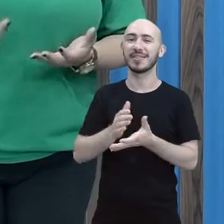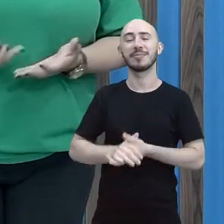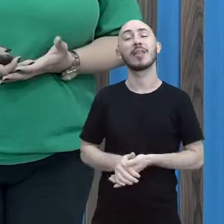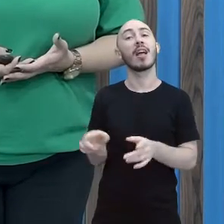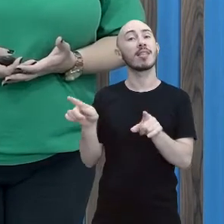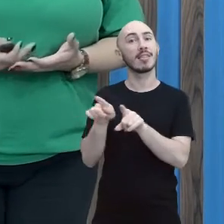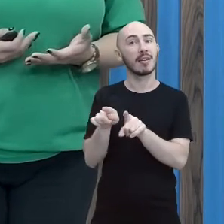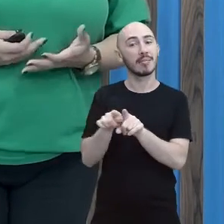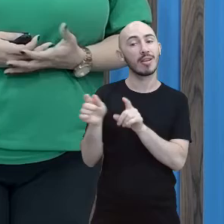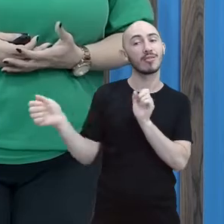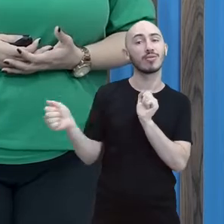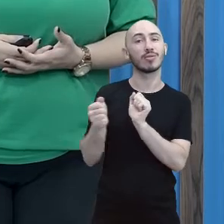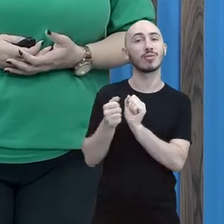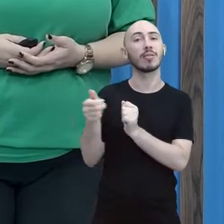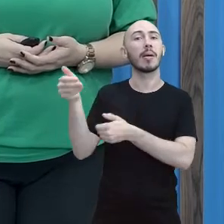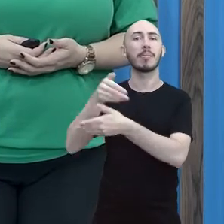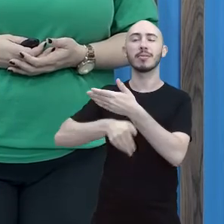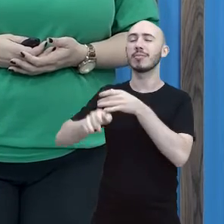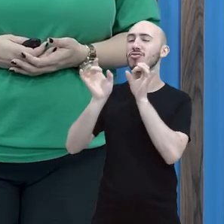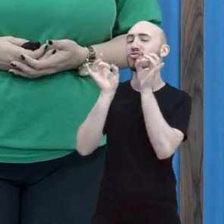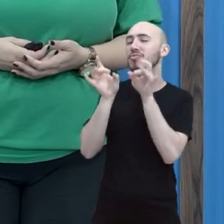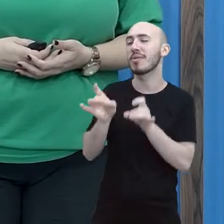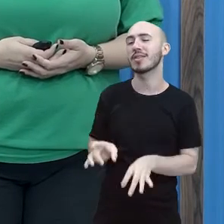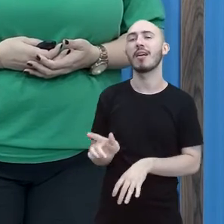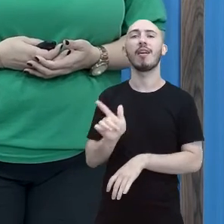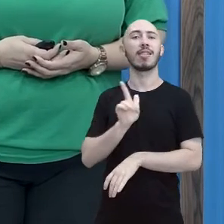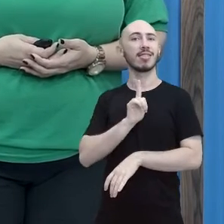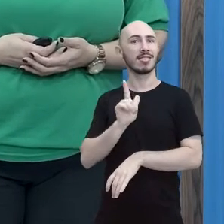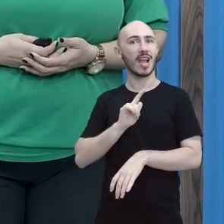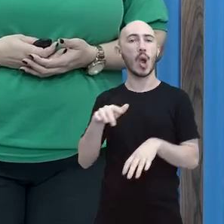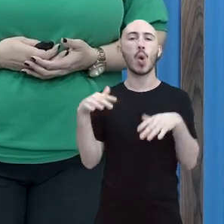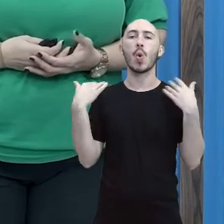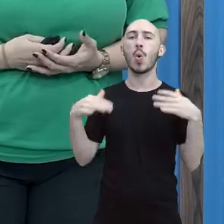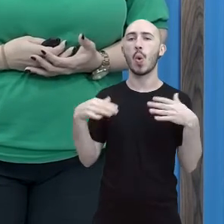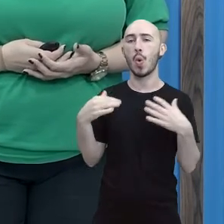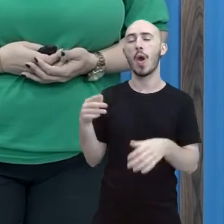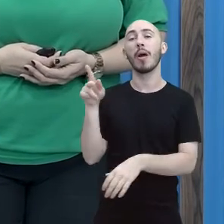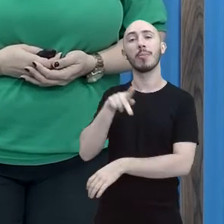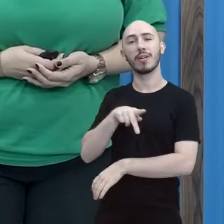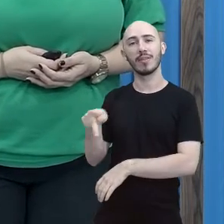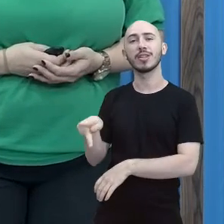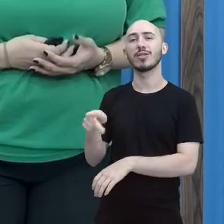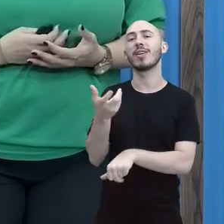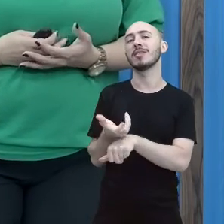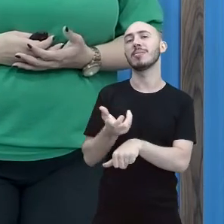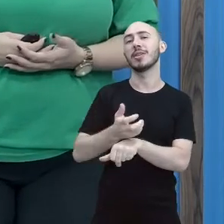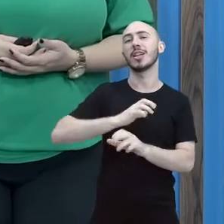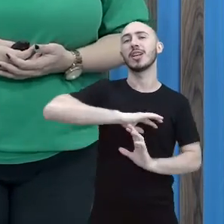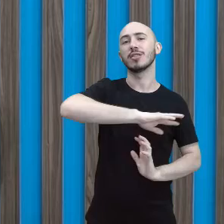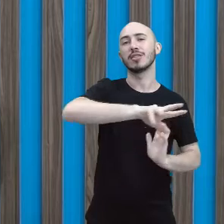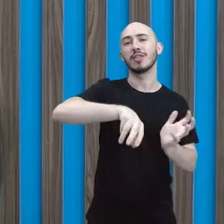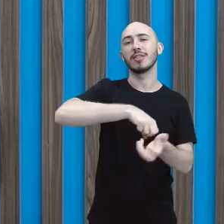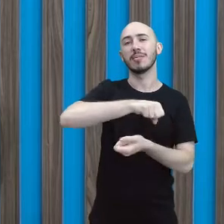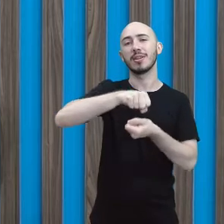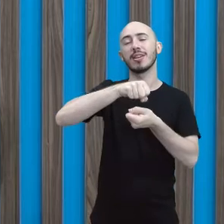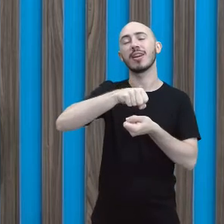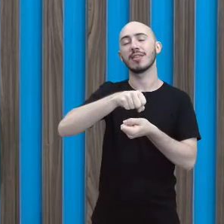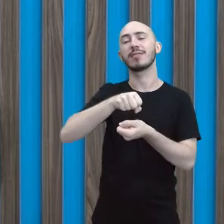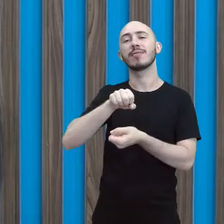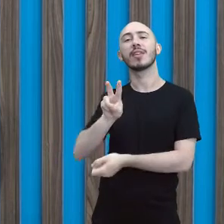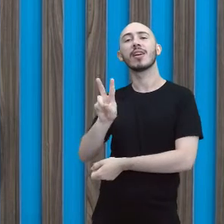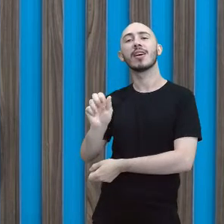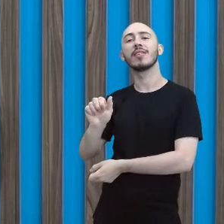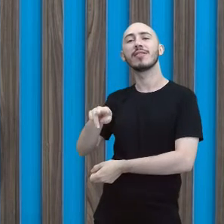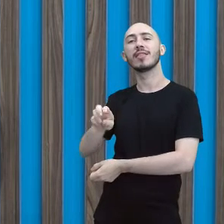E também temos uma participação aqui especialíssima, nossa professora de sustentabilidade, Vanessa Araújo.